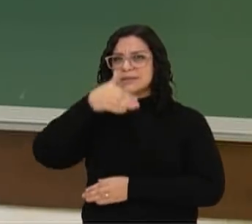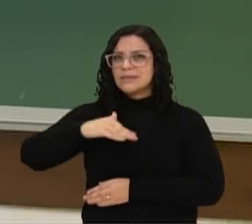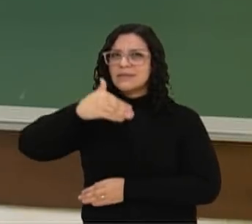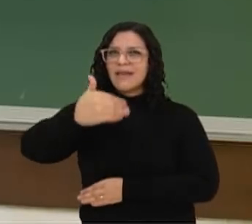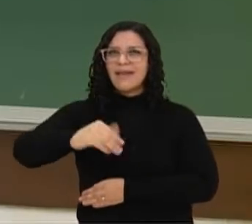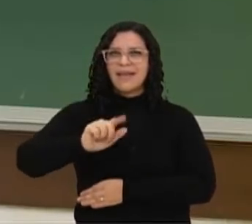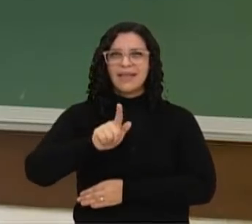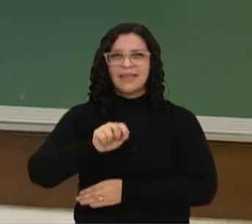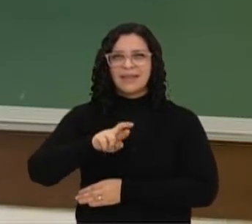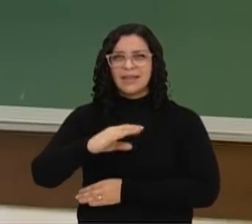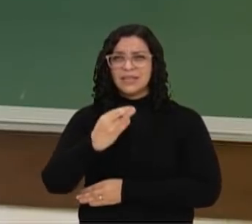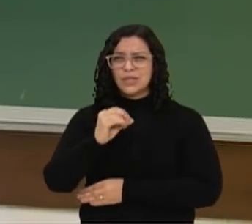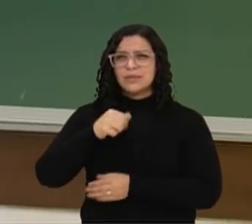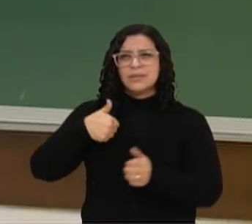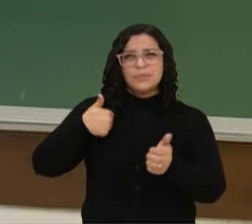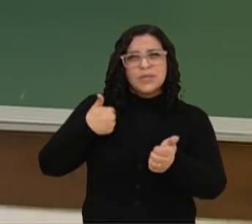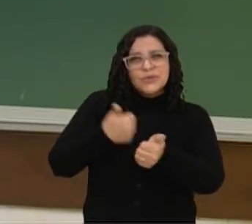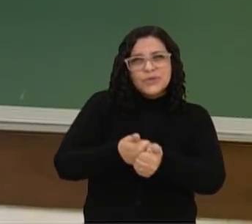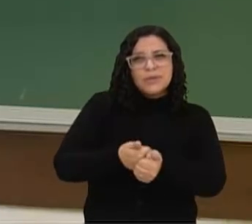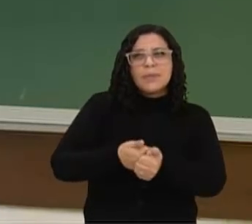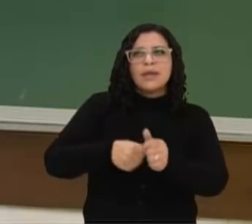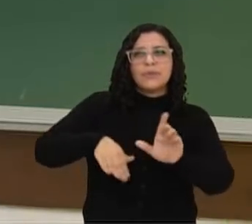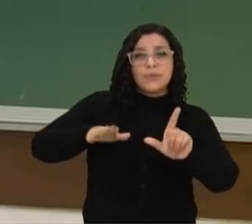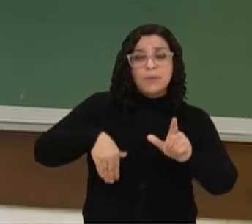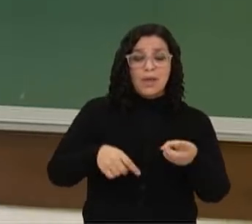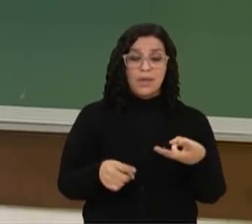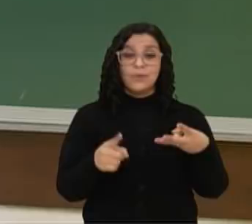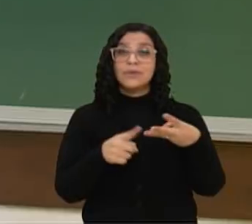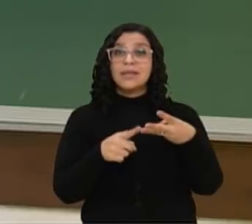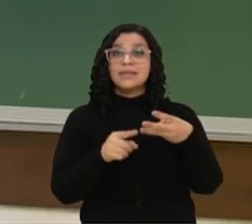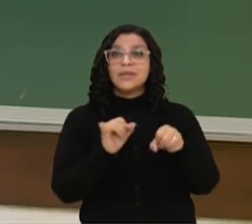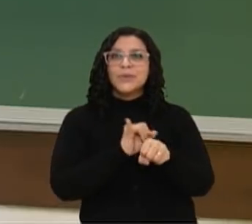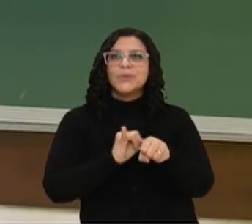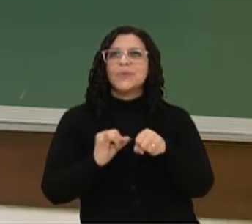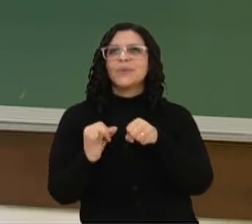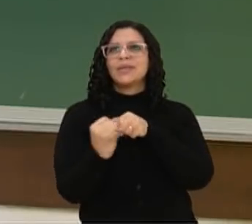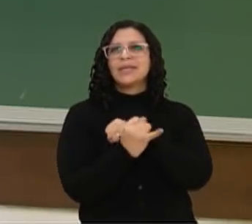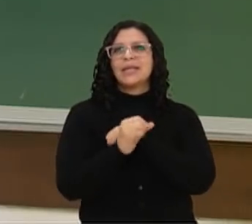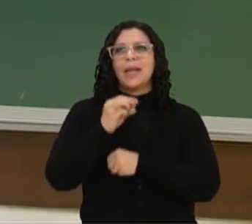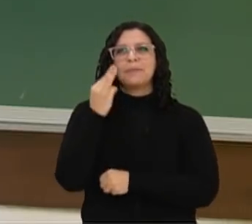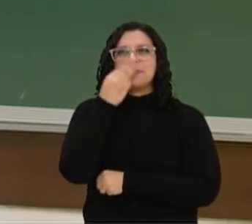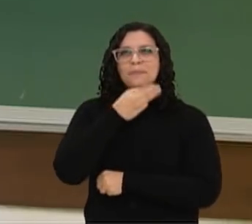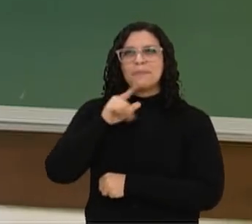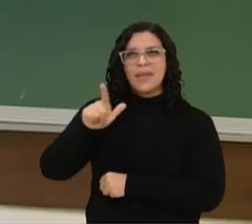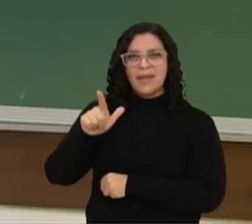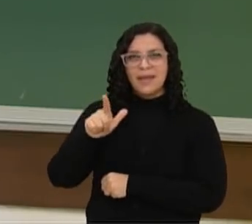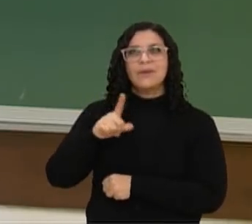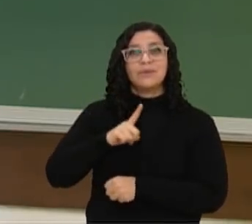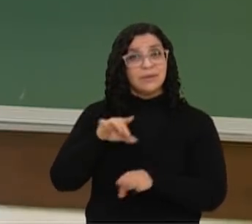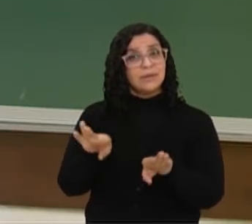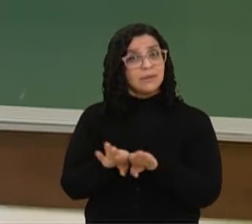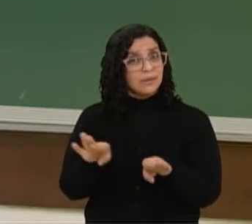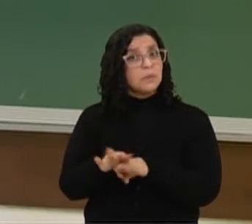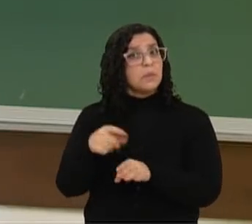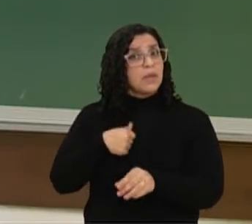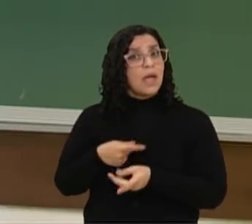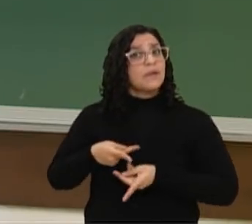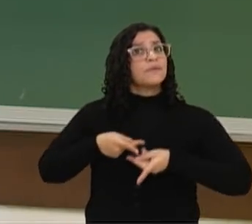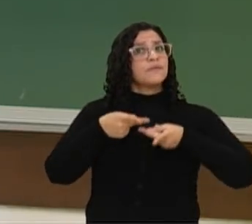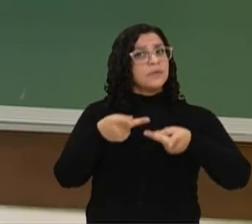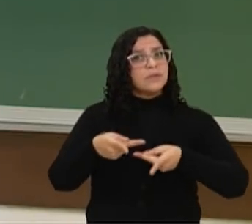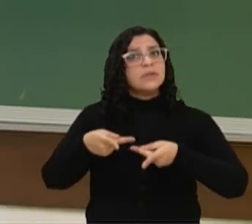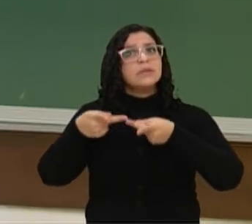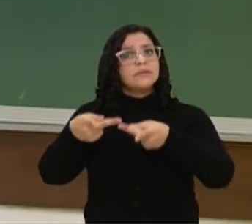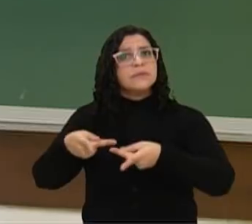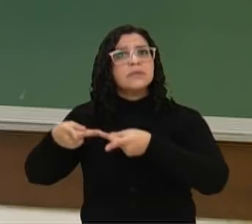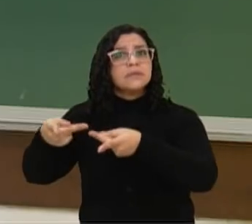né, em direção ao litoral, e nós vamos ter a Ilha do Mel também, que é um outro ponto turístico visitado ali por pessoas de